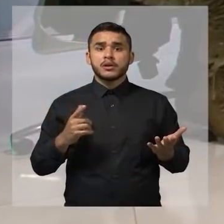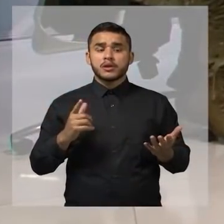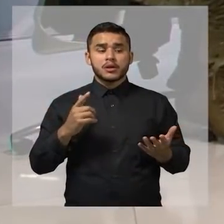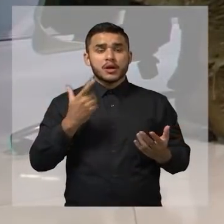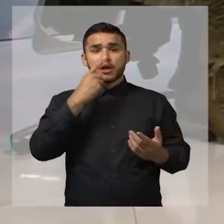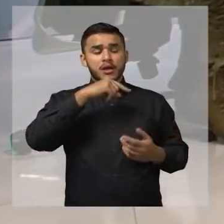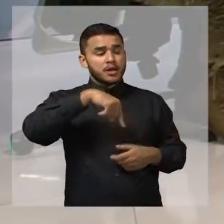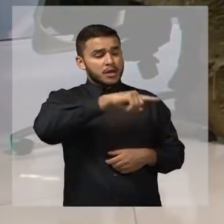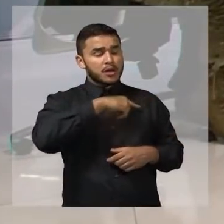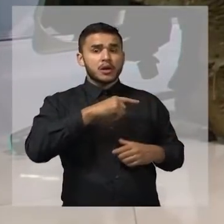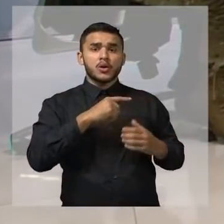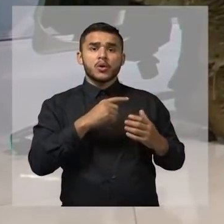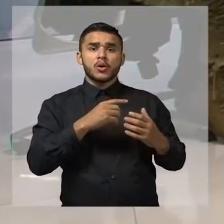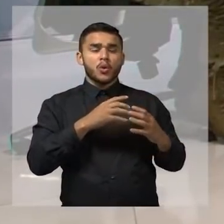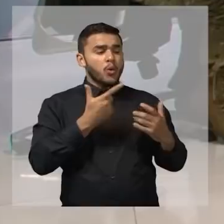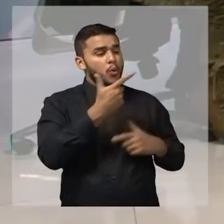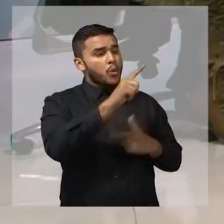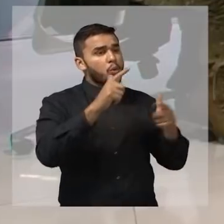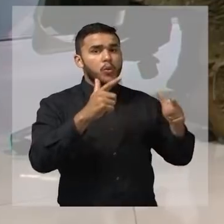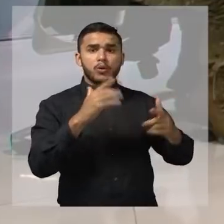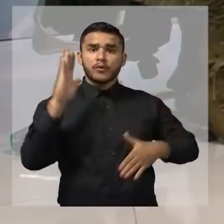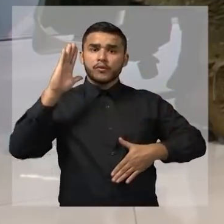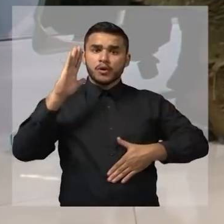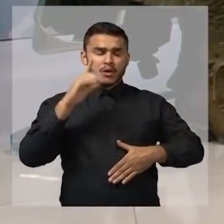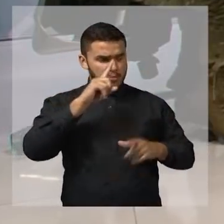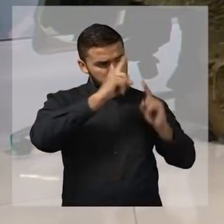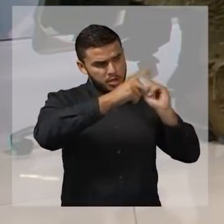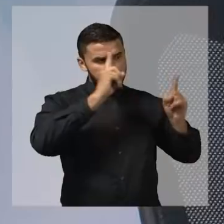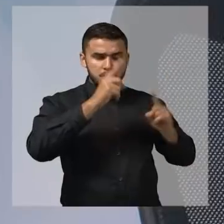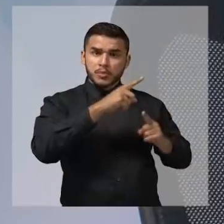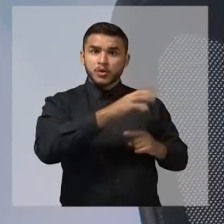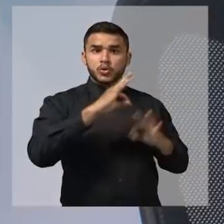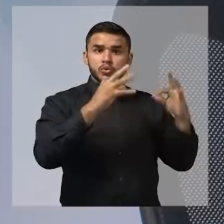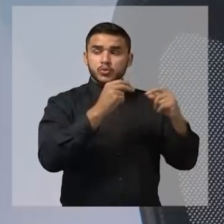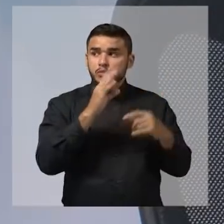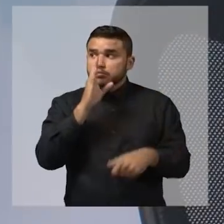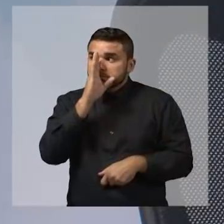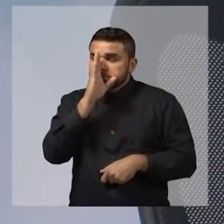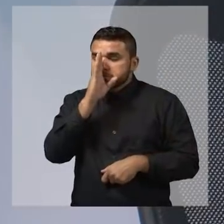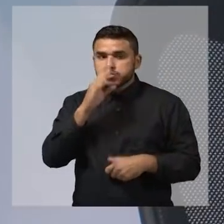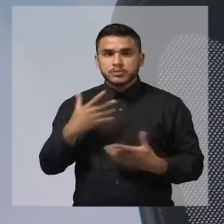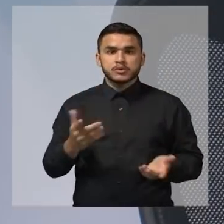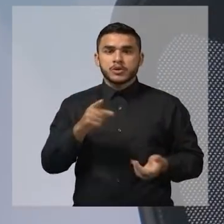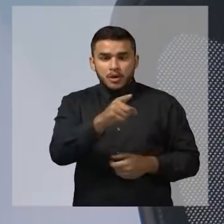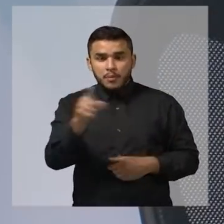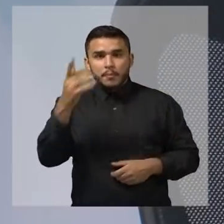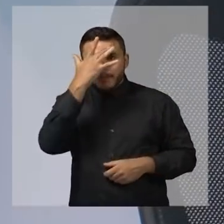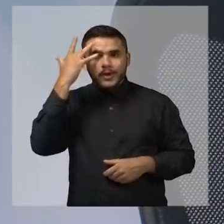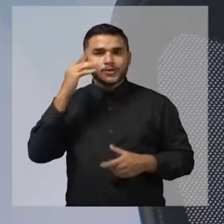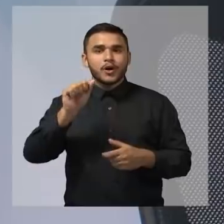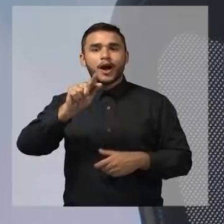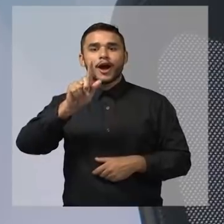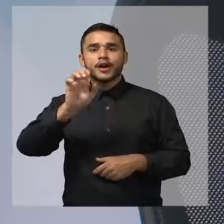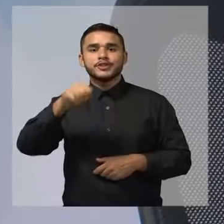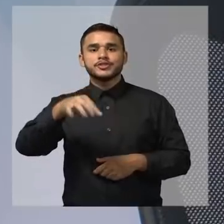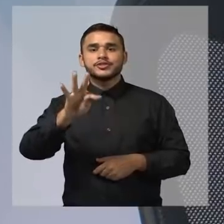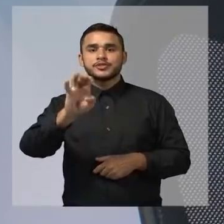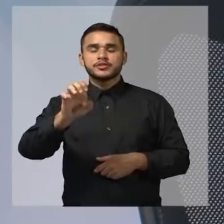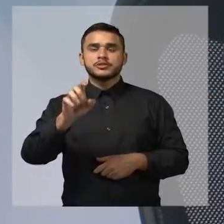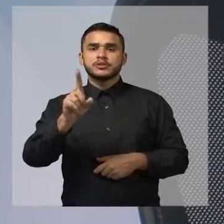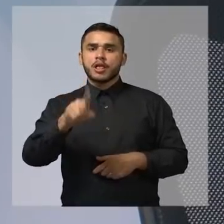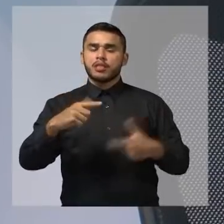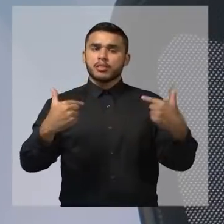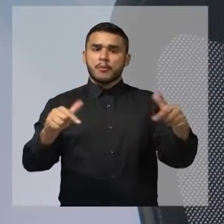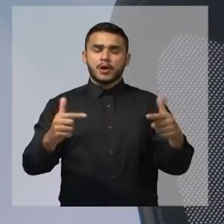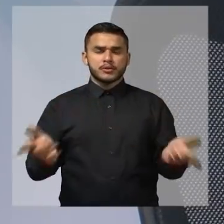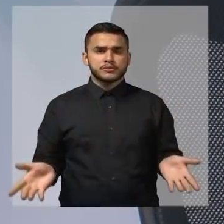e os agentes que ali trabalham. E o que a gente fez foi simples, único e exclusivamente chegar e ocupar o território que é nosso,